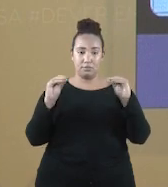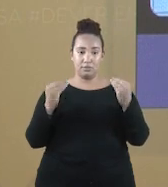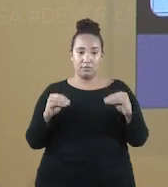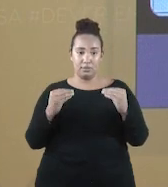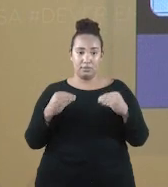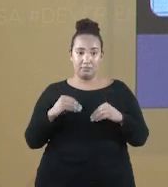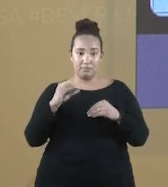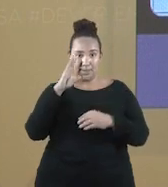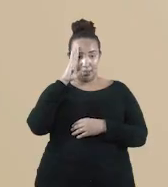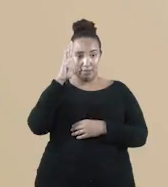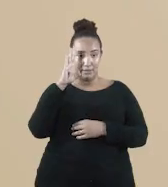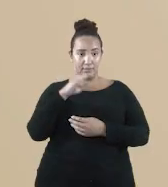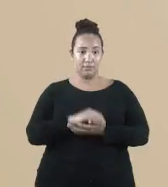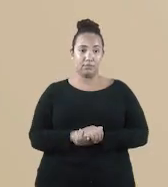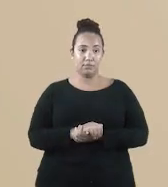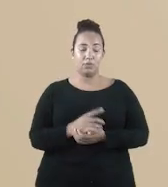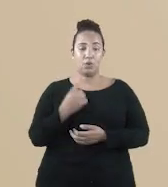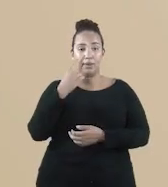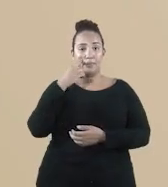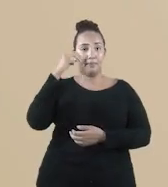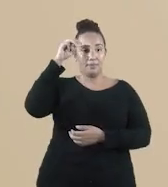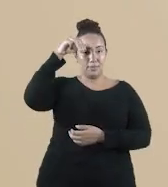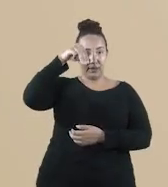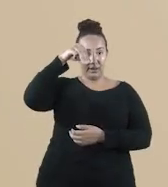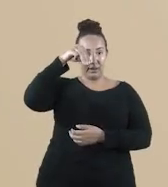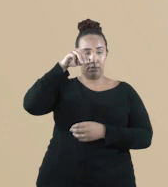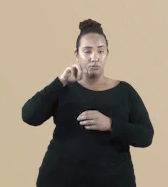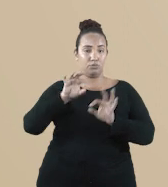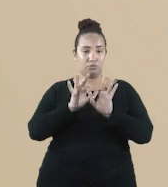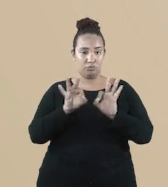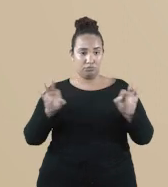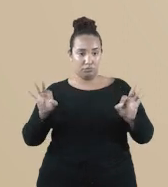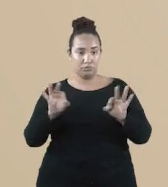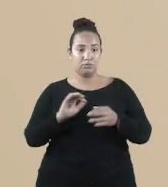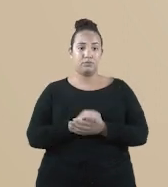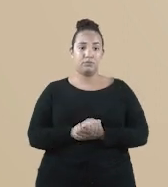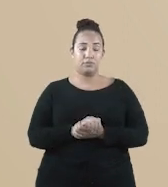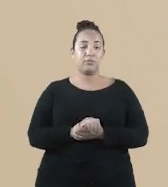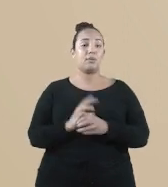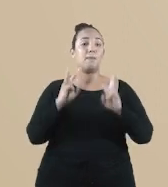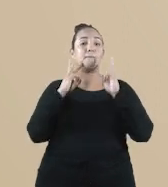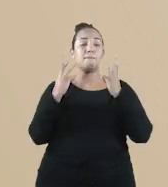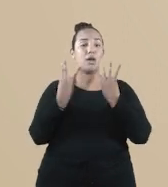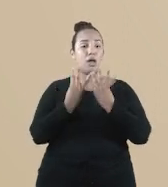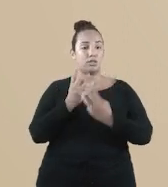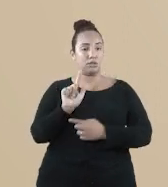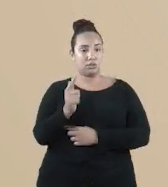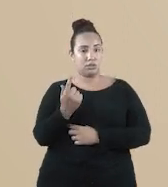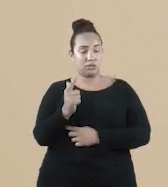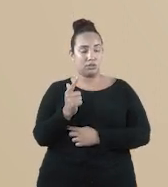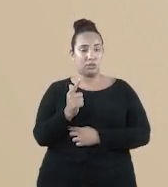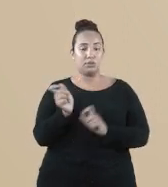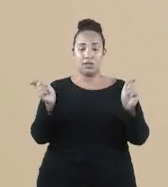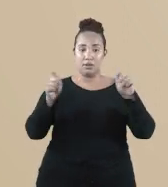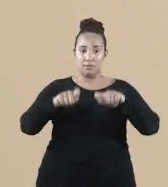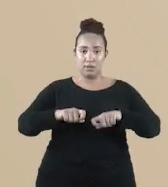a unidade principal. Para o comprimento temos o metro, para a massa temos a grama e para a